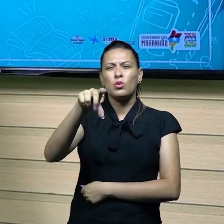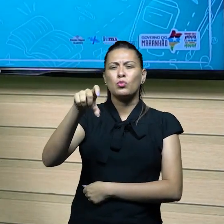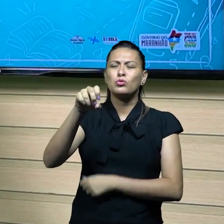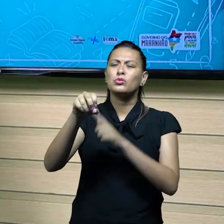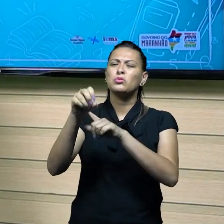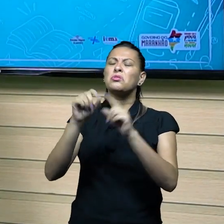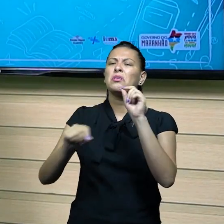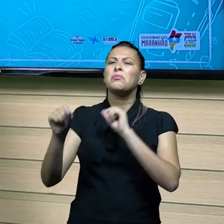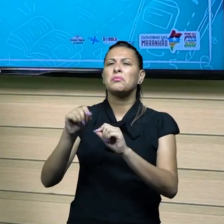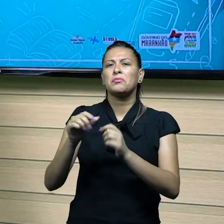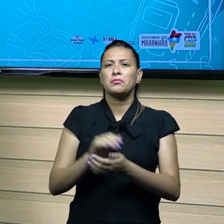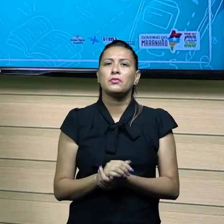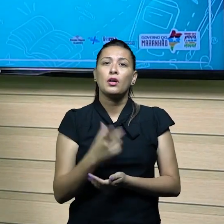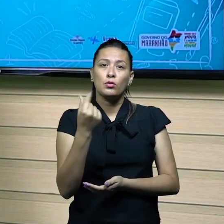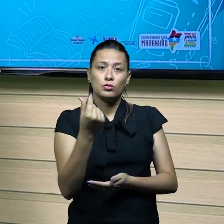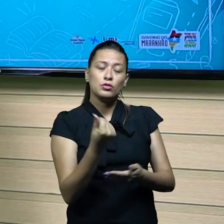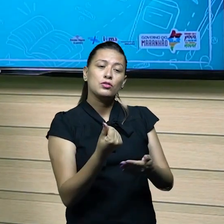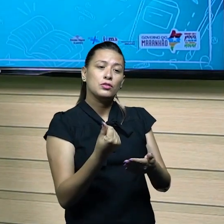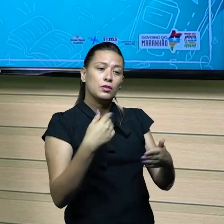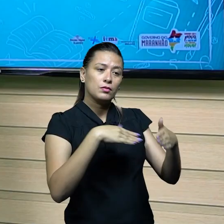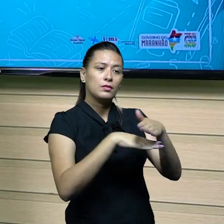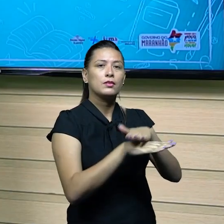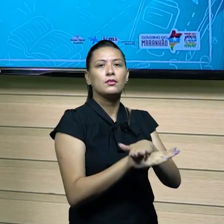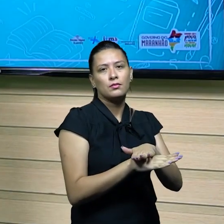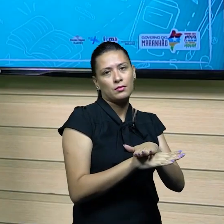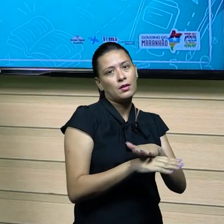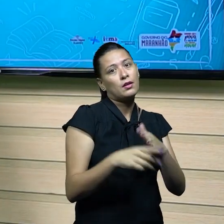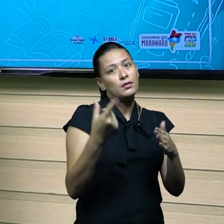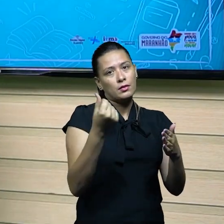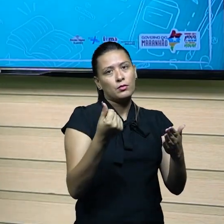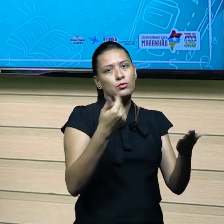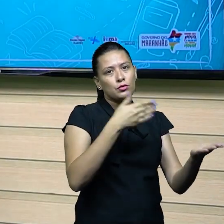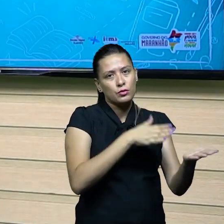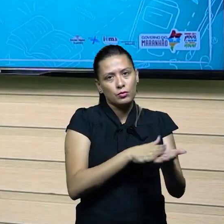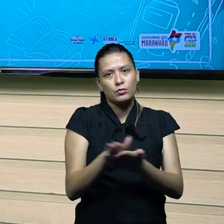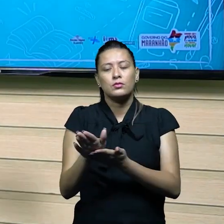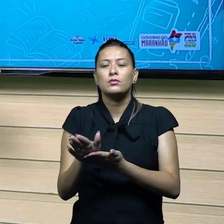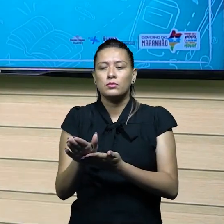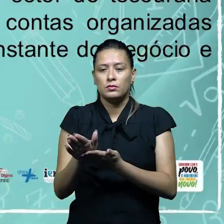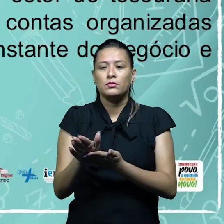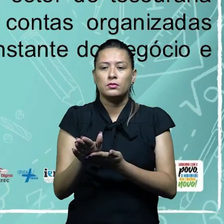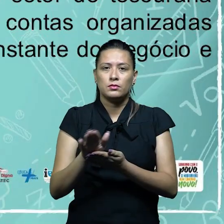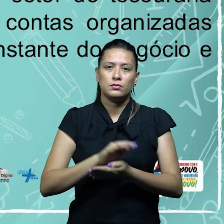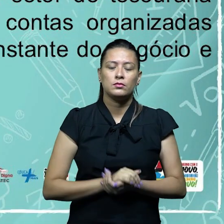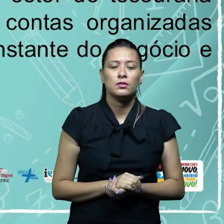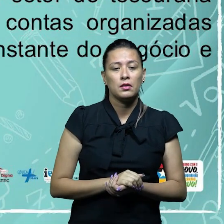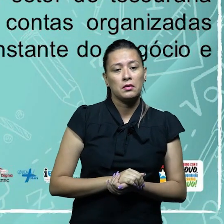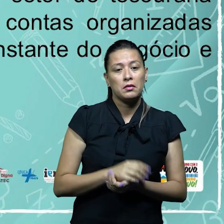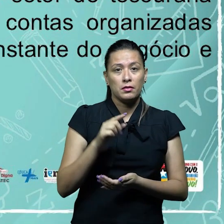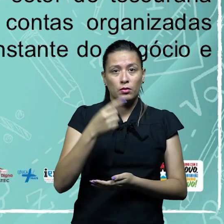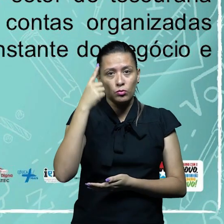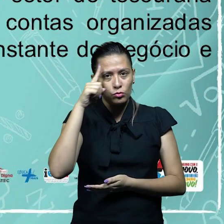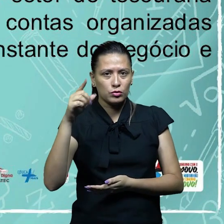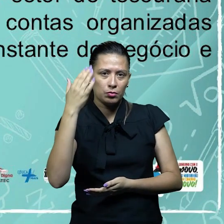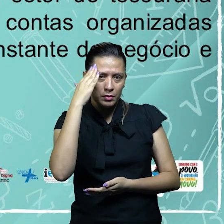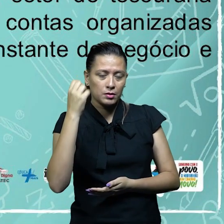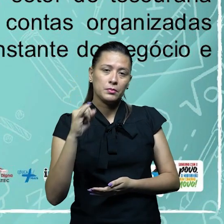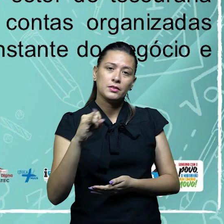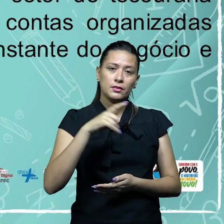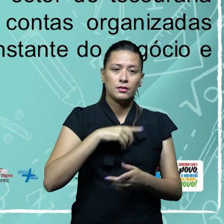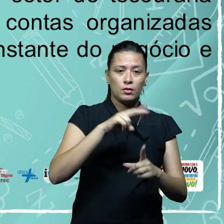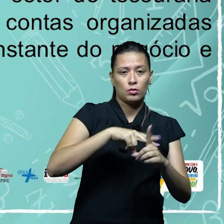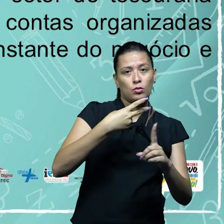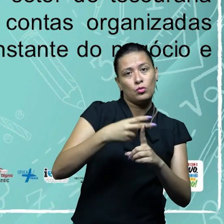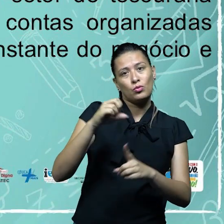movimentação para saber se naquele dia, naquele período determinado, o meu caixa teve lucro ou teve prejuízo, certinho? Seu objetivo é manter as contas